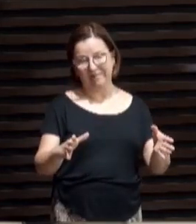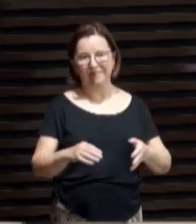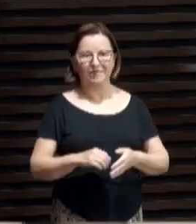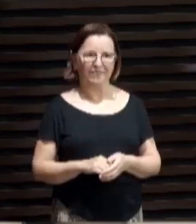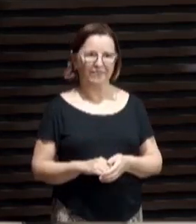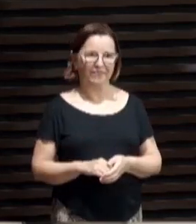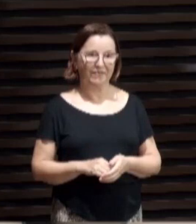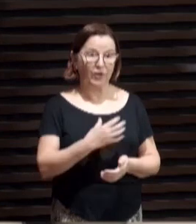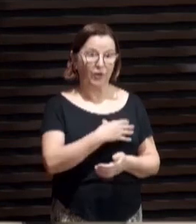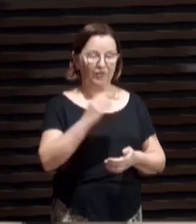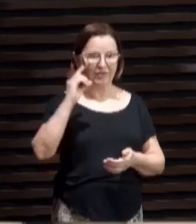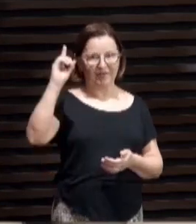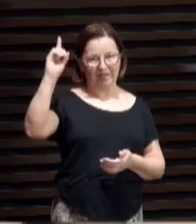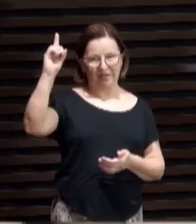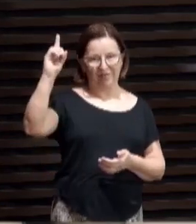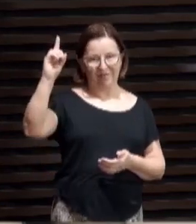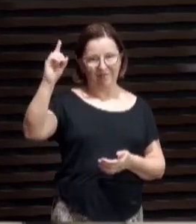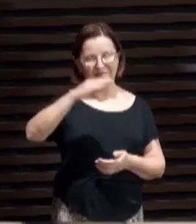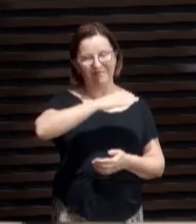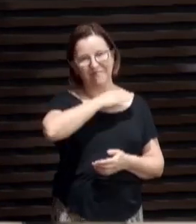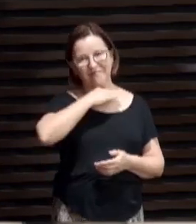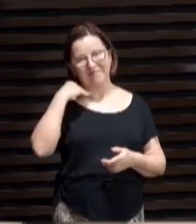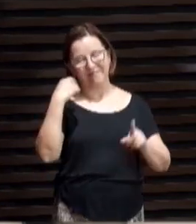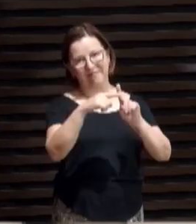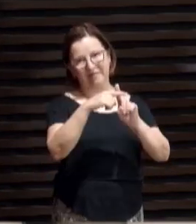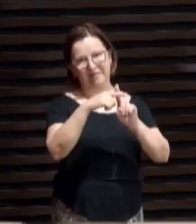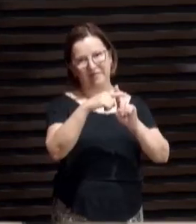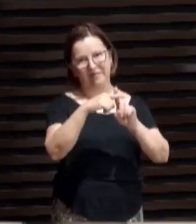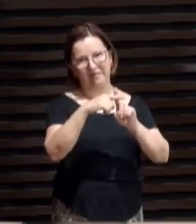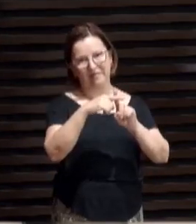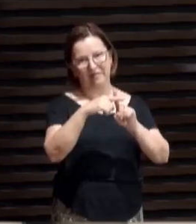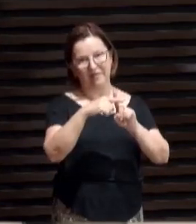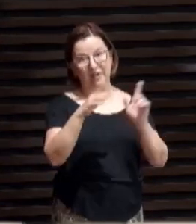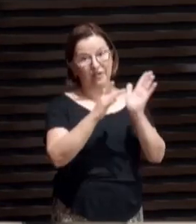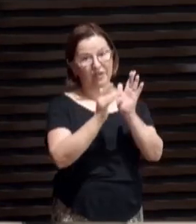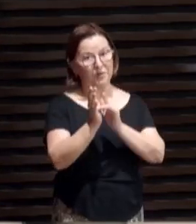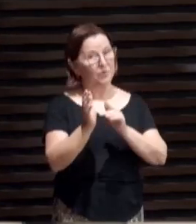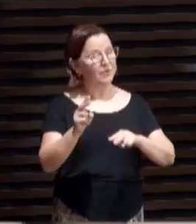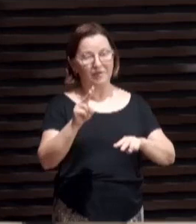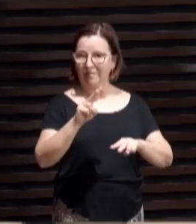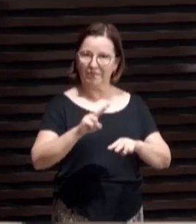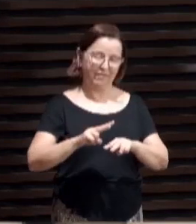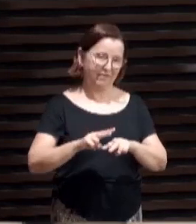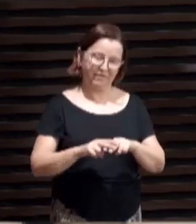Deus se entregou. Ele não foi preso.